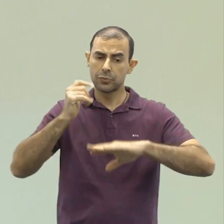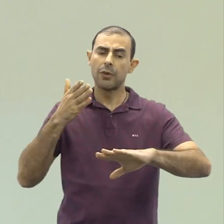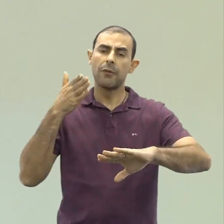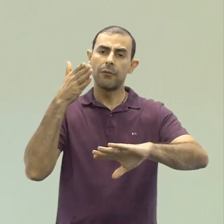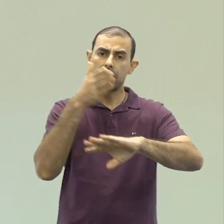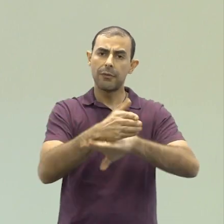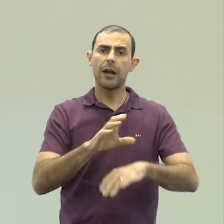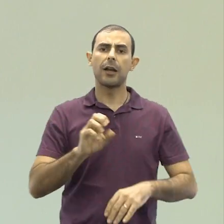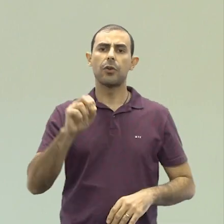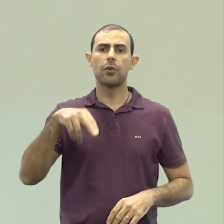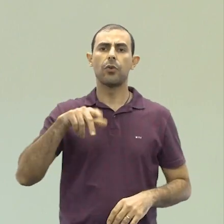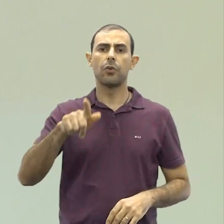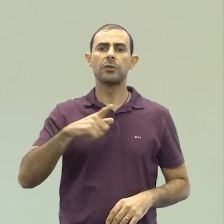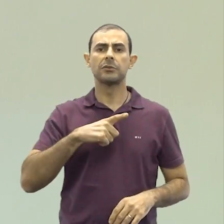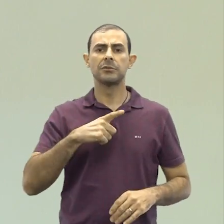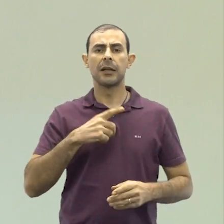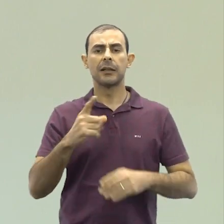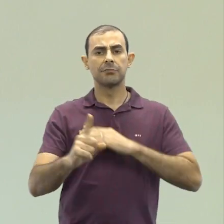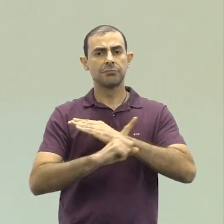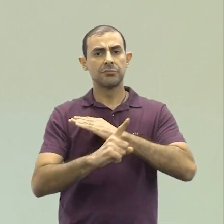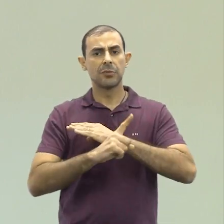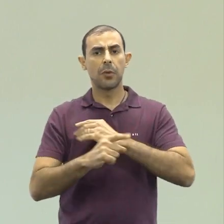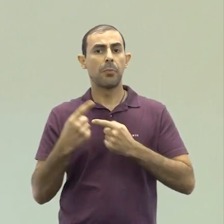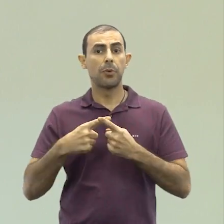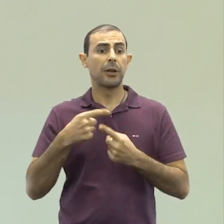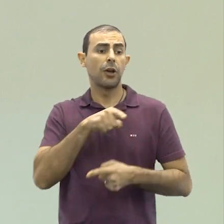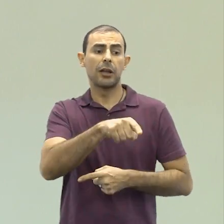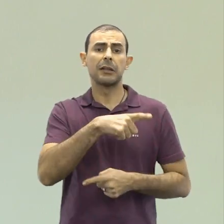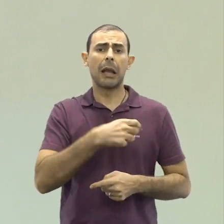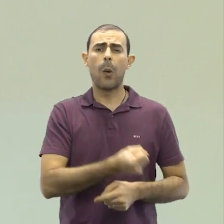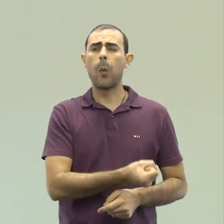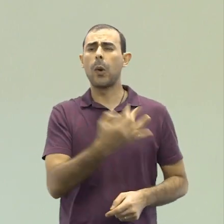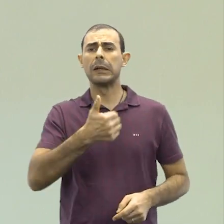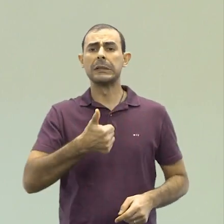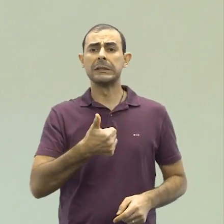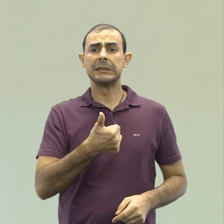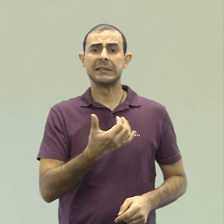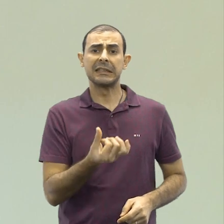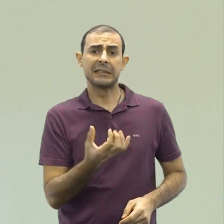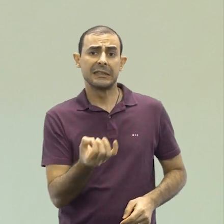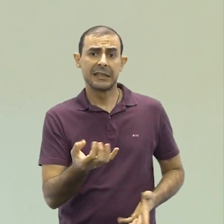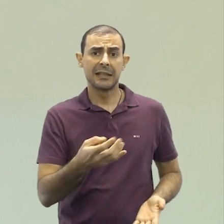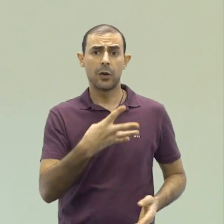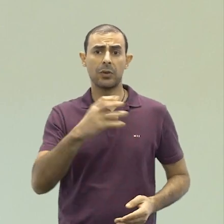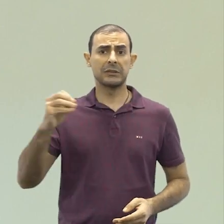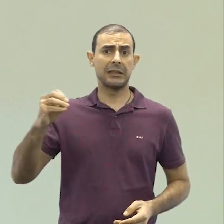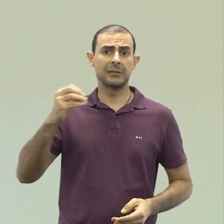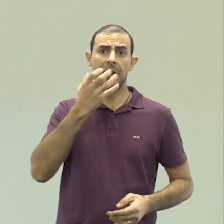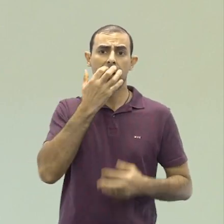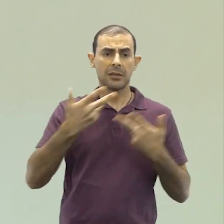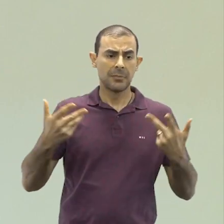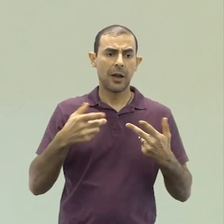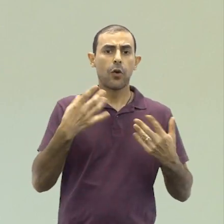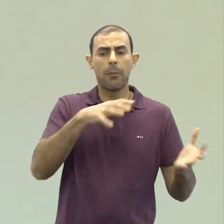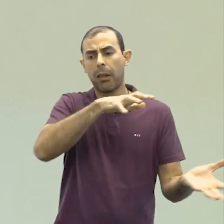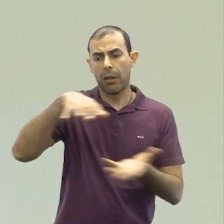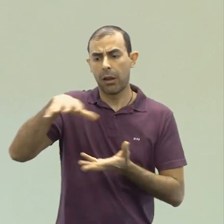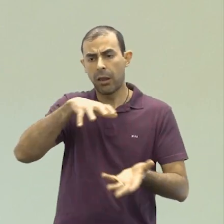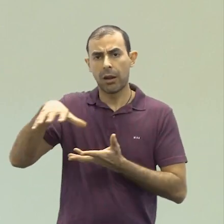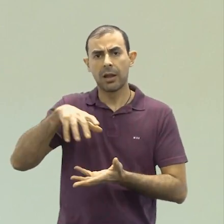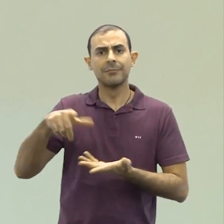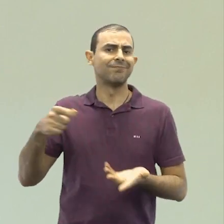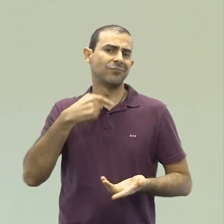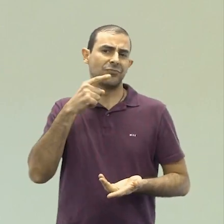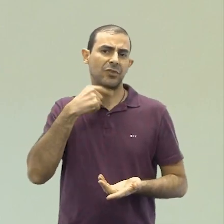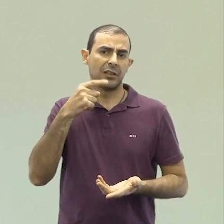dos protetores independentes, tendo em vista que ele não vai conseguir trazer 60, 160, 400 animais até a unidade, é inviável. né? E